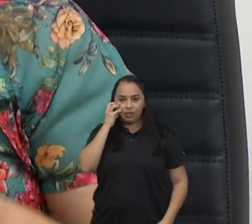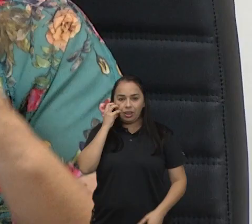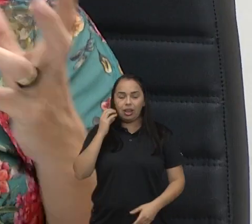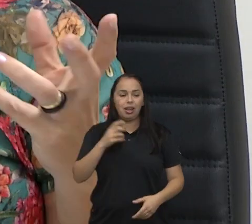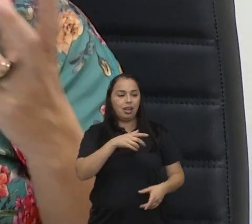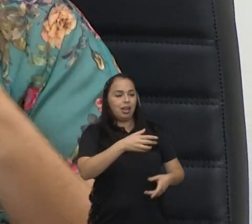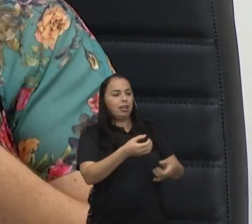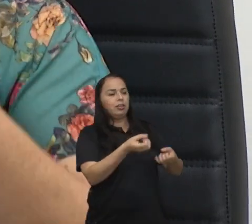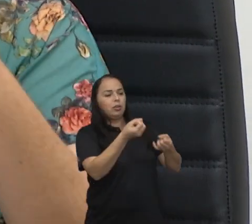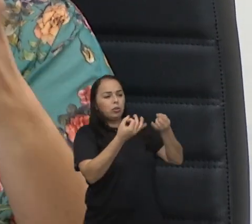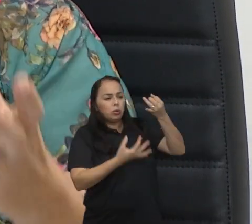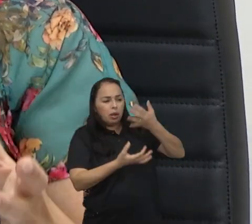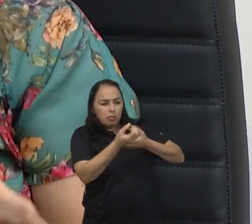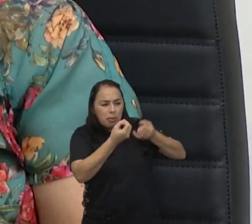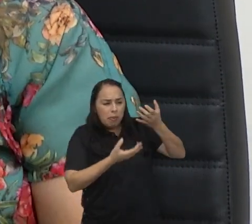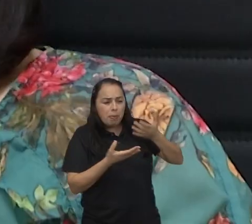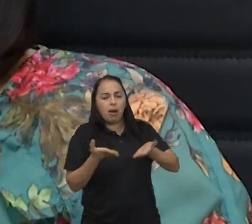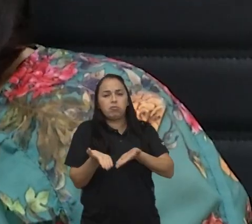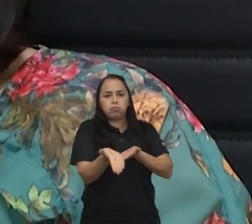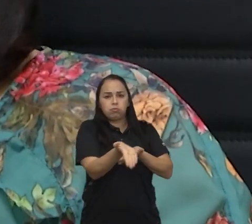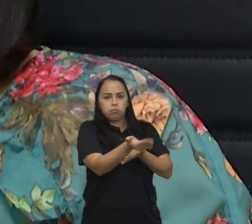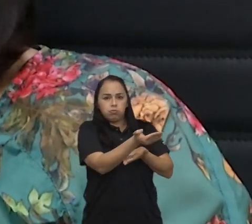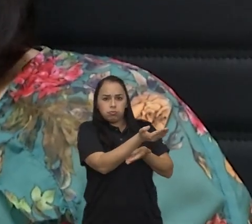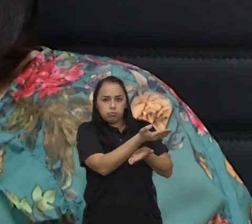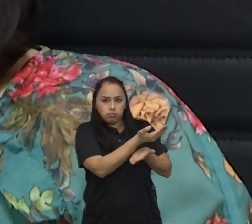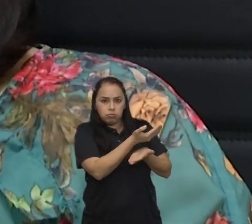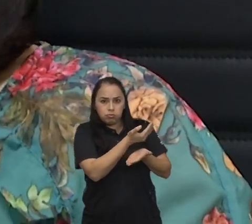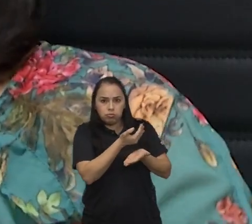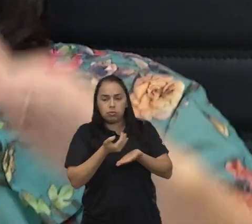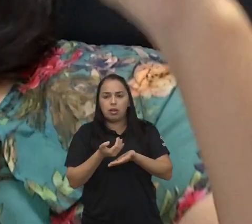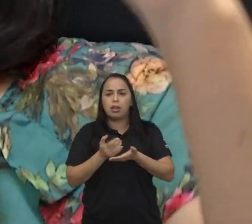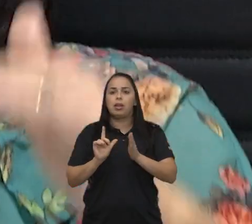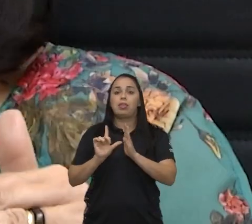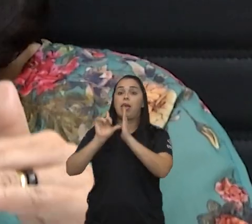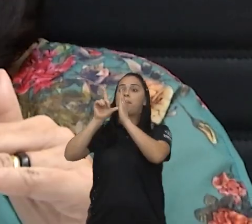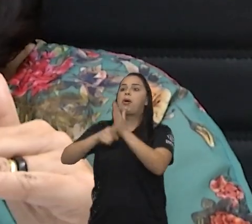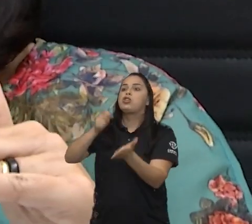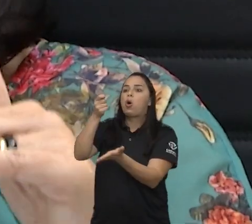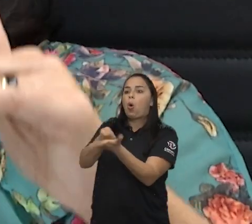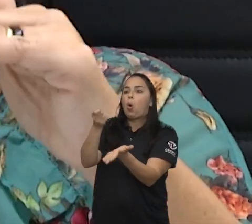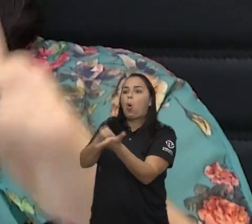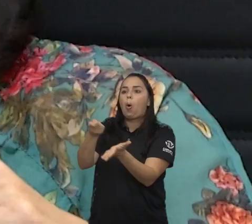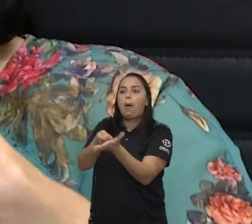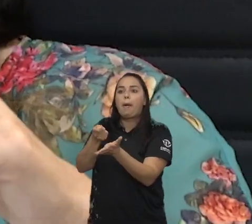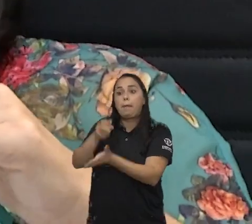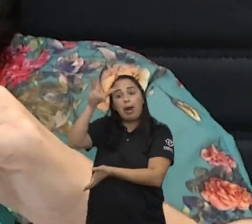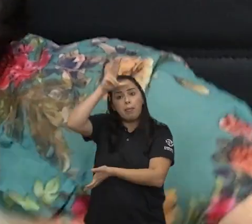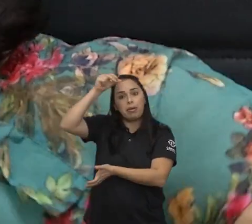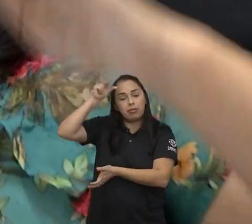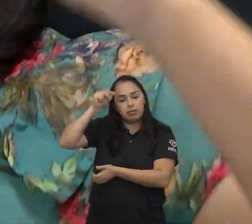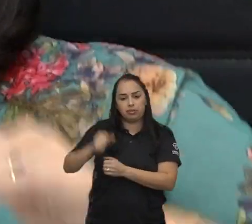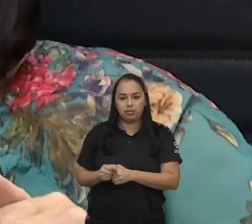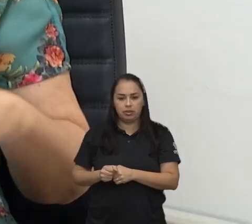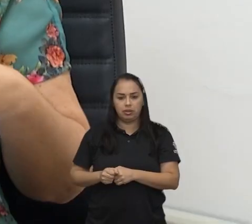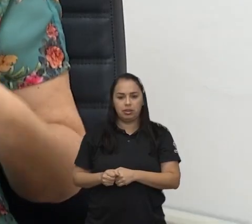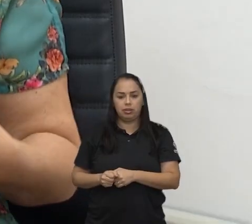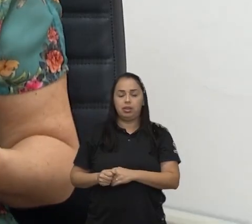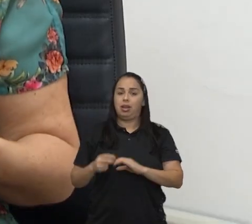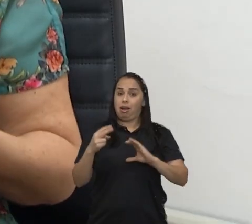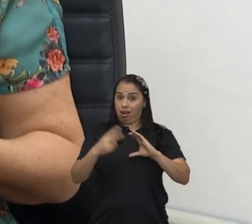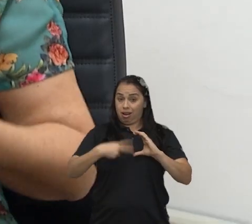apresentadas na reunião vão ser apuradas e os parlamentares devem questionar o poder público sobre o funcionamento do serviço.